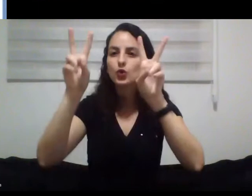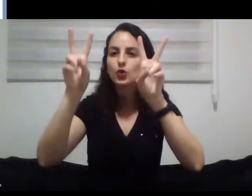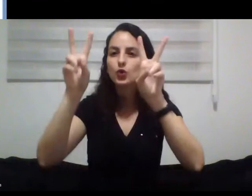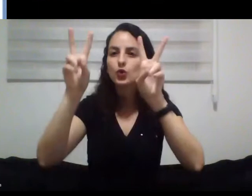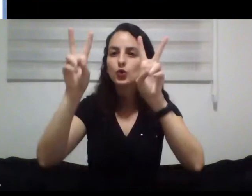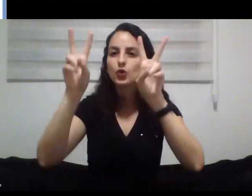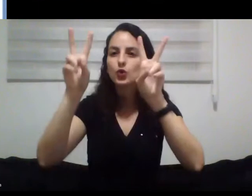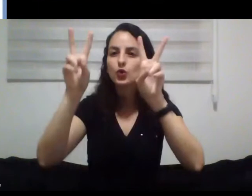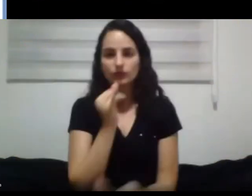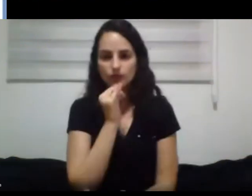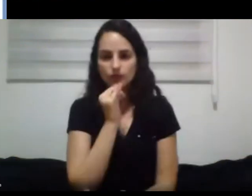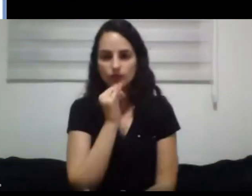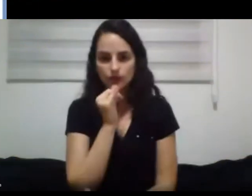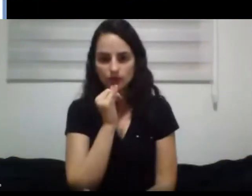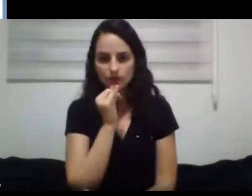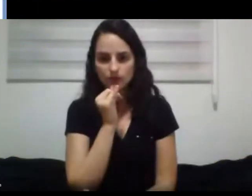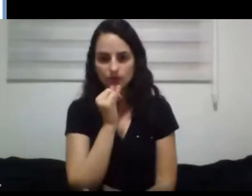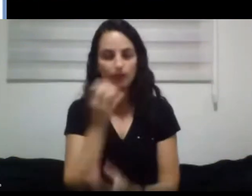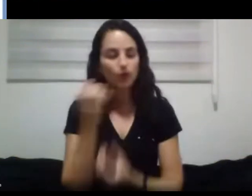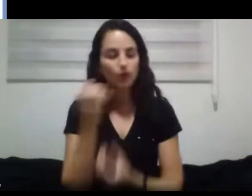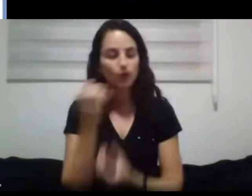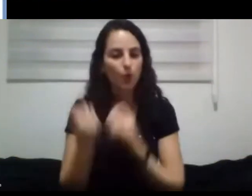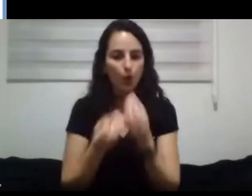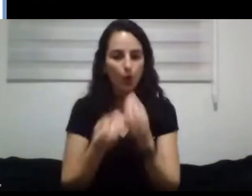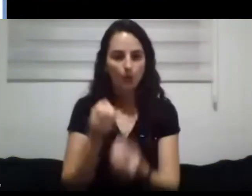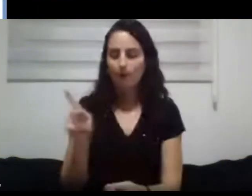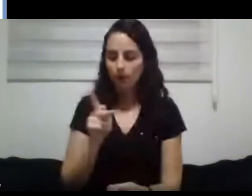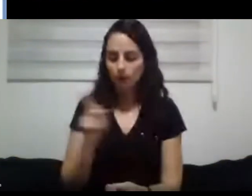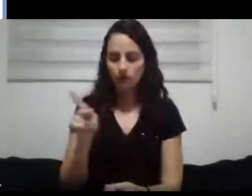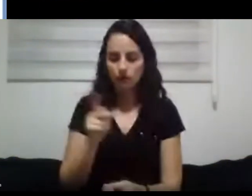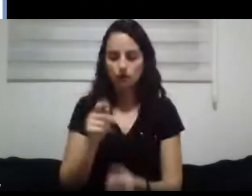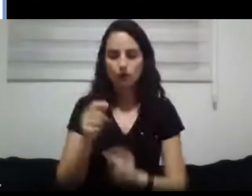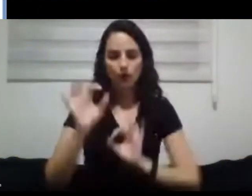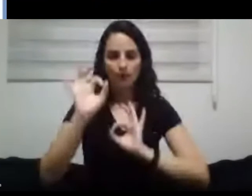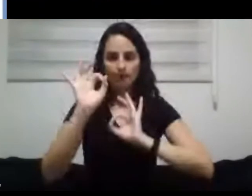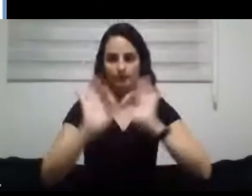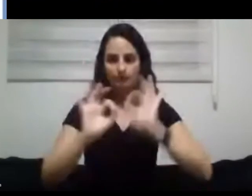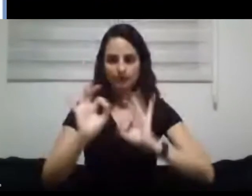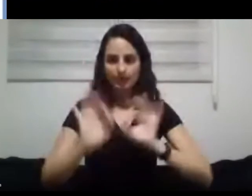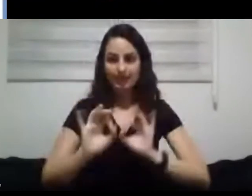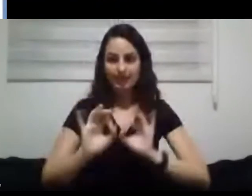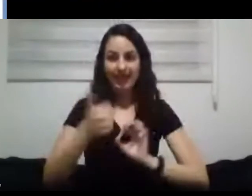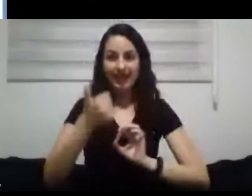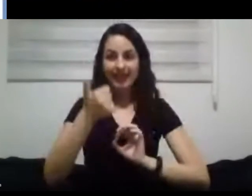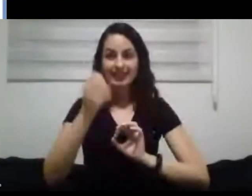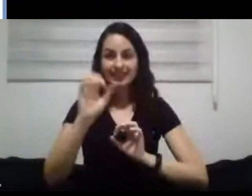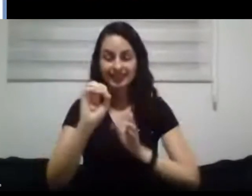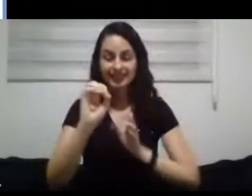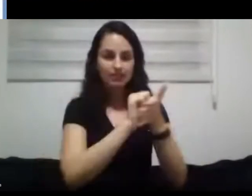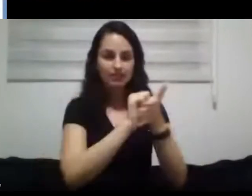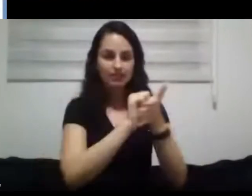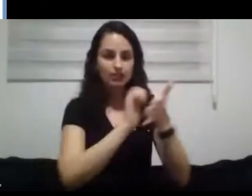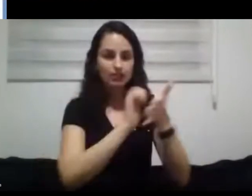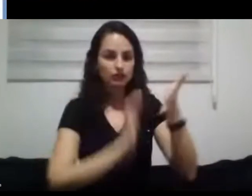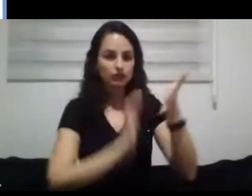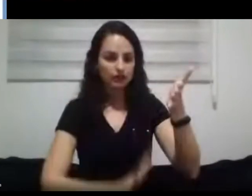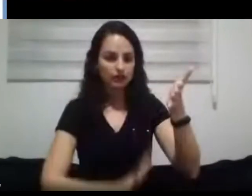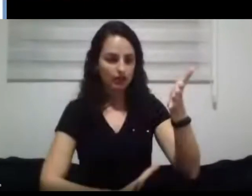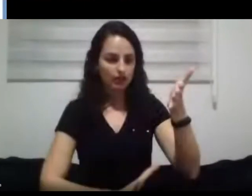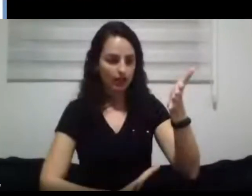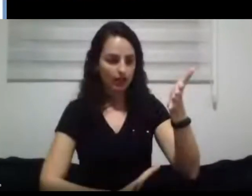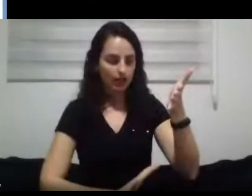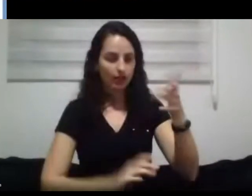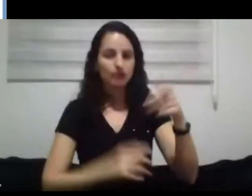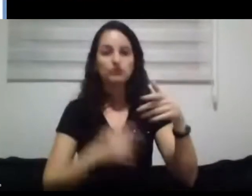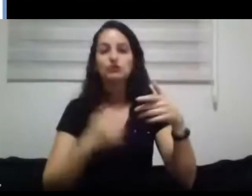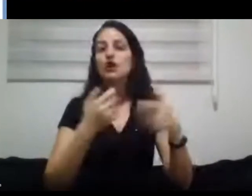Então, eu agradeço de novo, obrigada. Tá bom, Flávia. A gente fica, continua aí, porque são dúvidas mesmo, né? É isso.